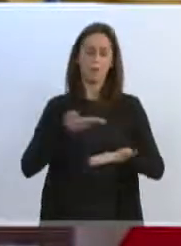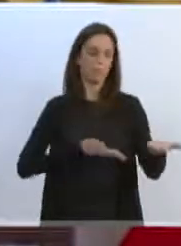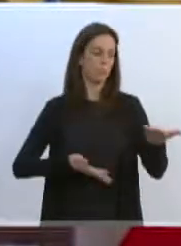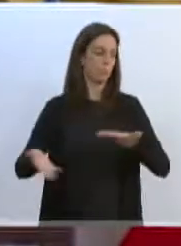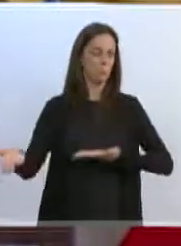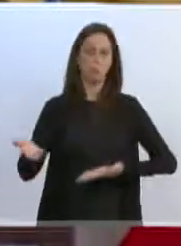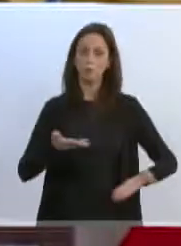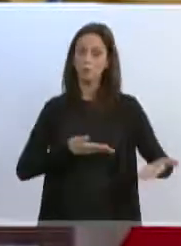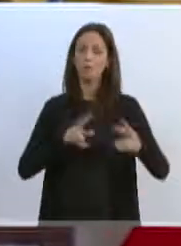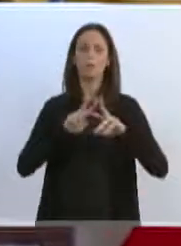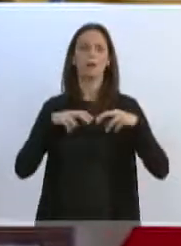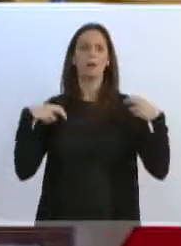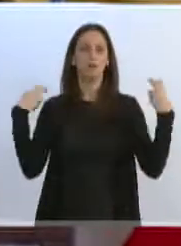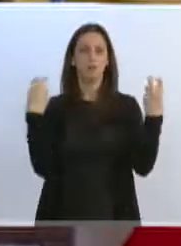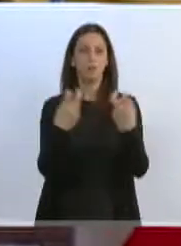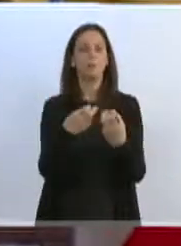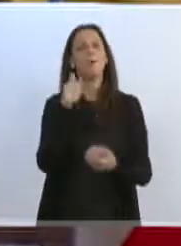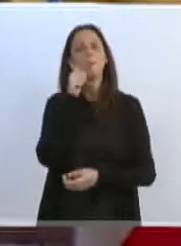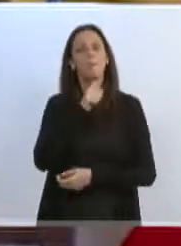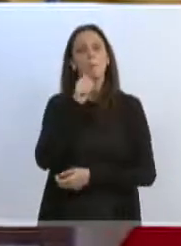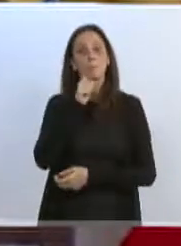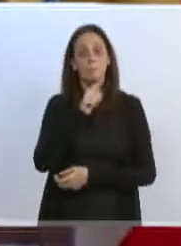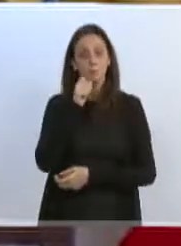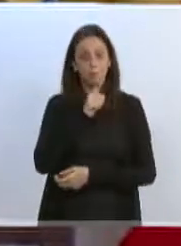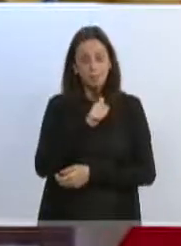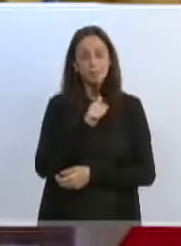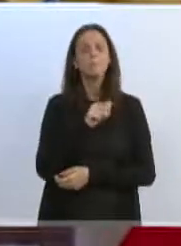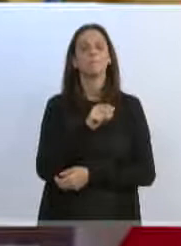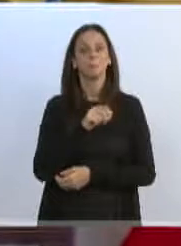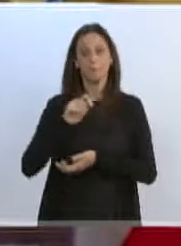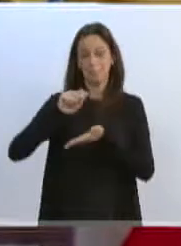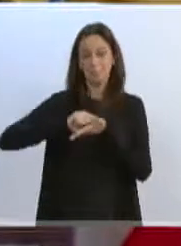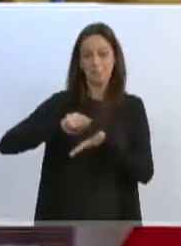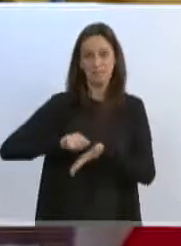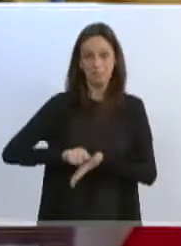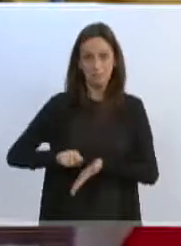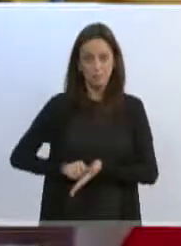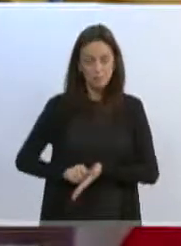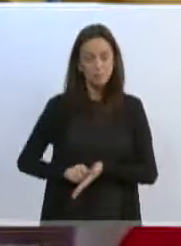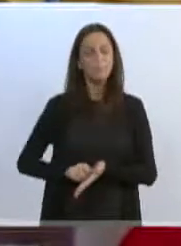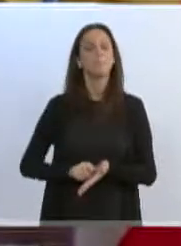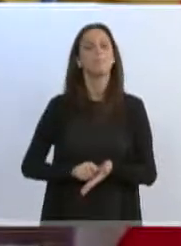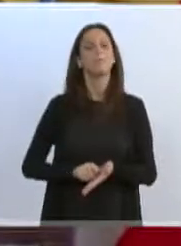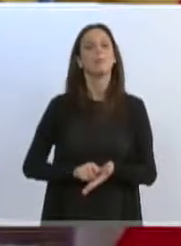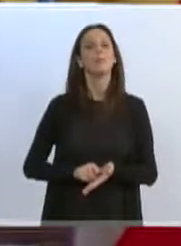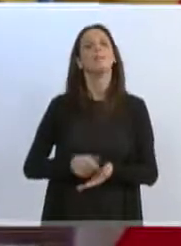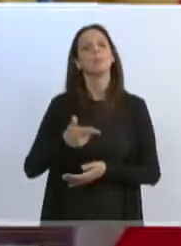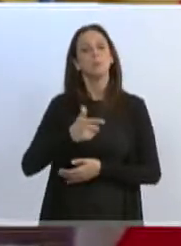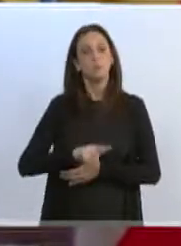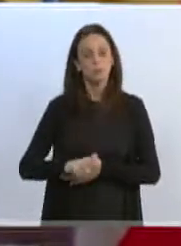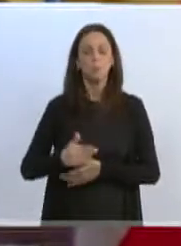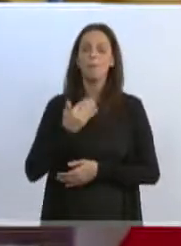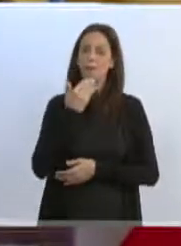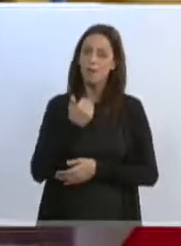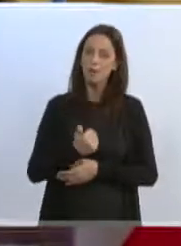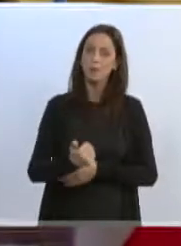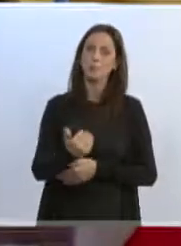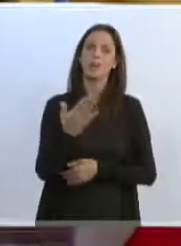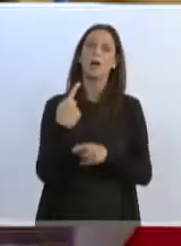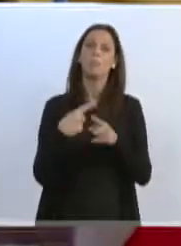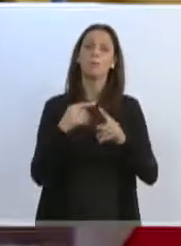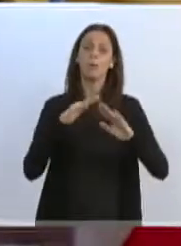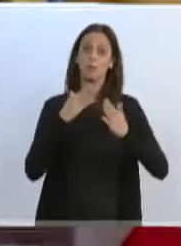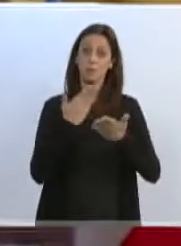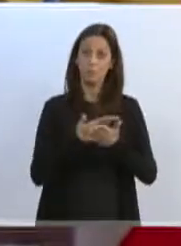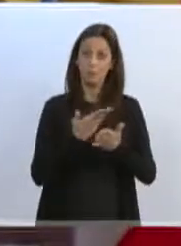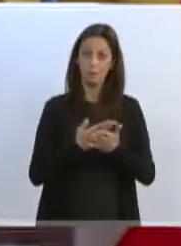roda de conversa com a escritora irene rios da câmara catarinense do livro então mais uma vez elogiar porque a nossa escola do legislativo